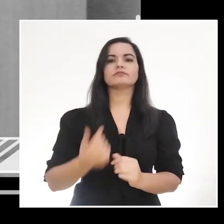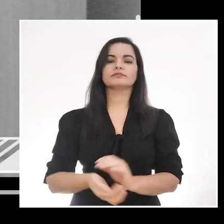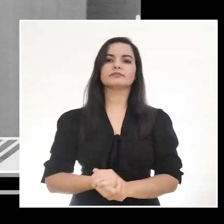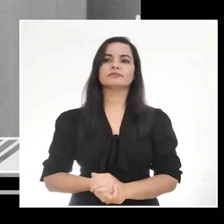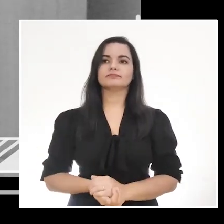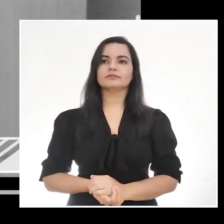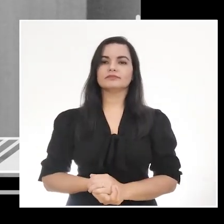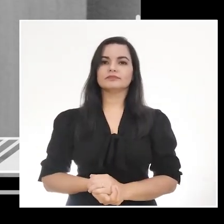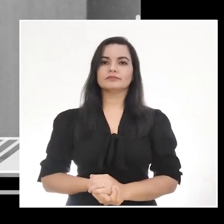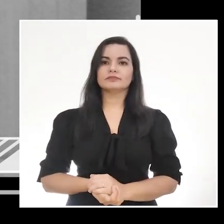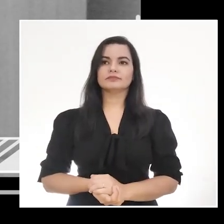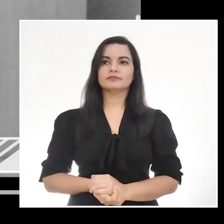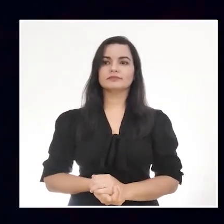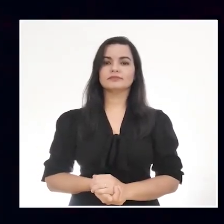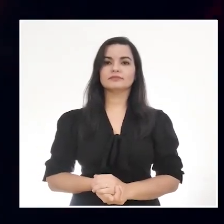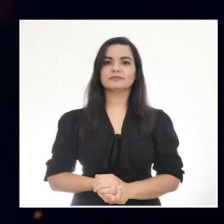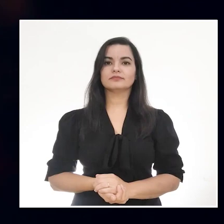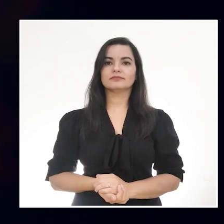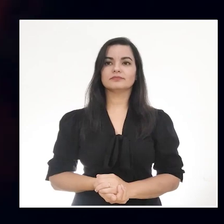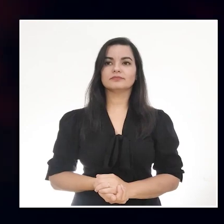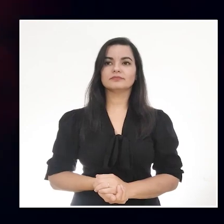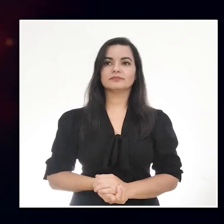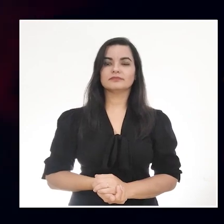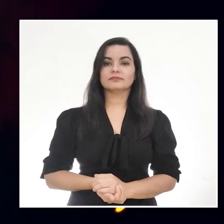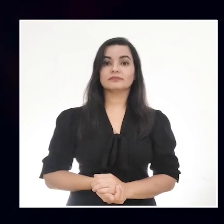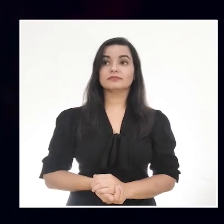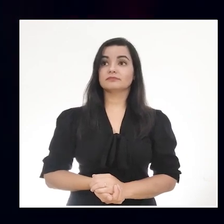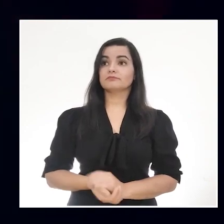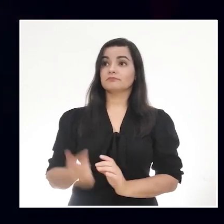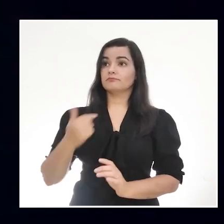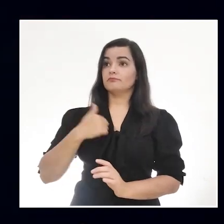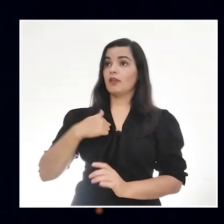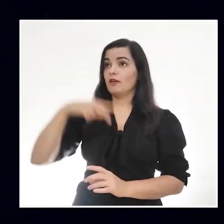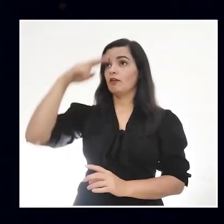algumas pessoas acreditaram em mim.